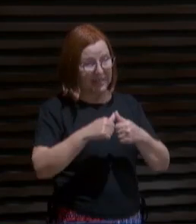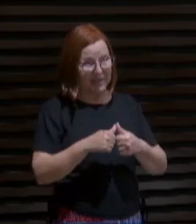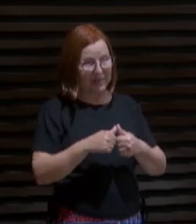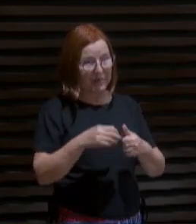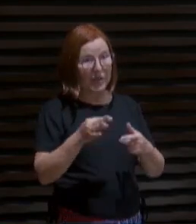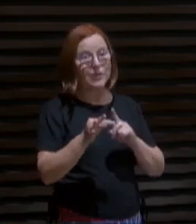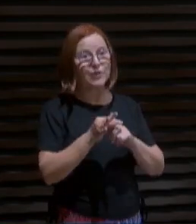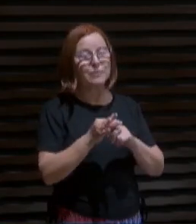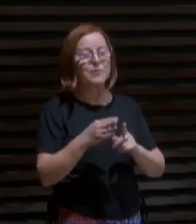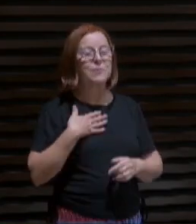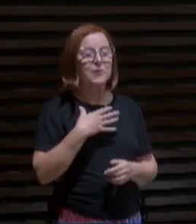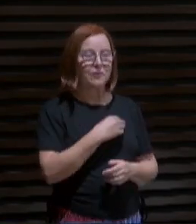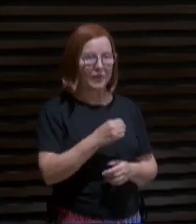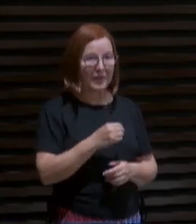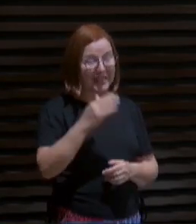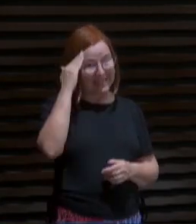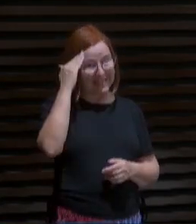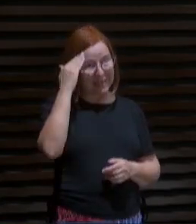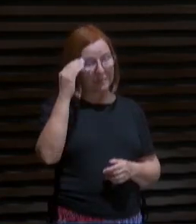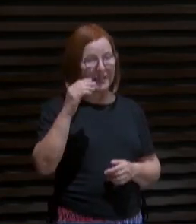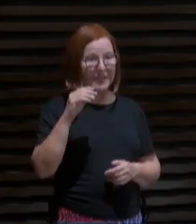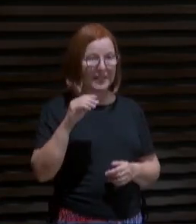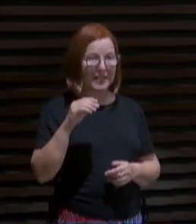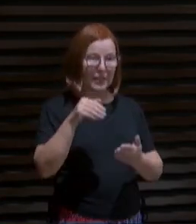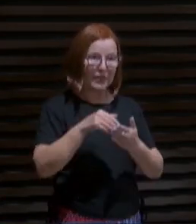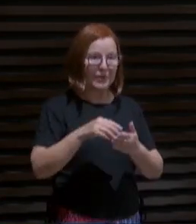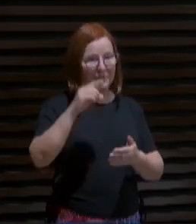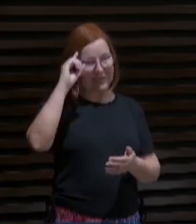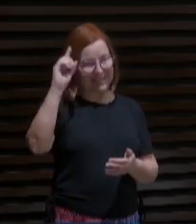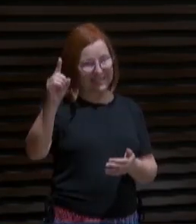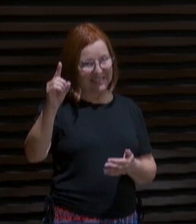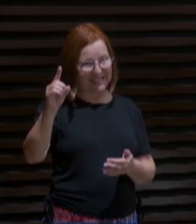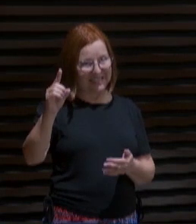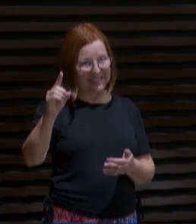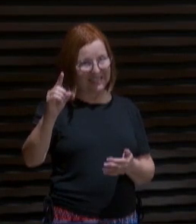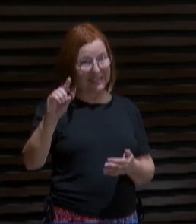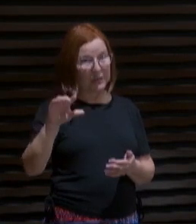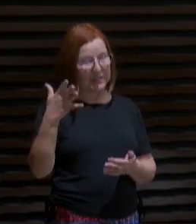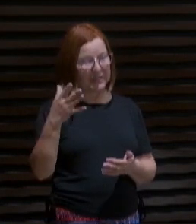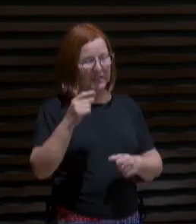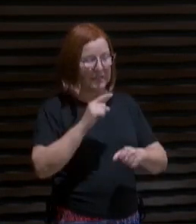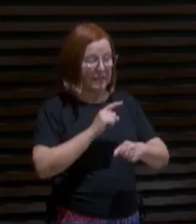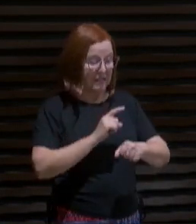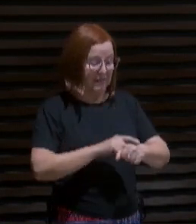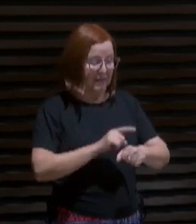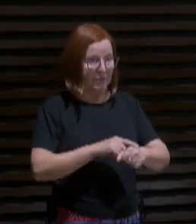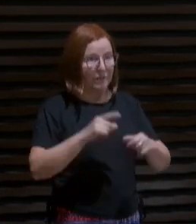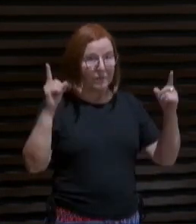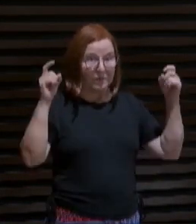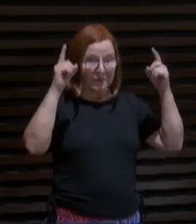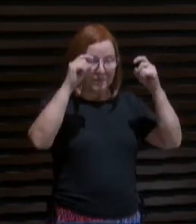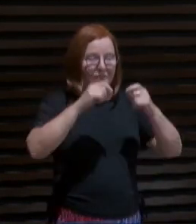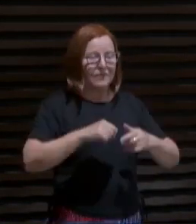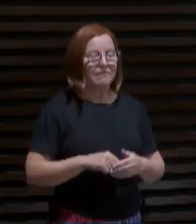filho, sabe porém isto, que nos últimos dias sobrevirão tempos difíceis. E aqui